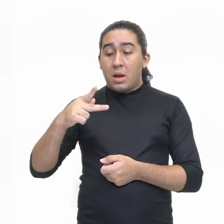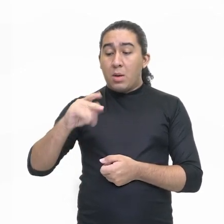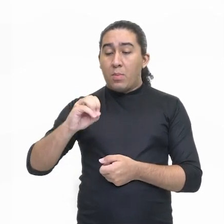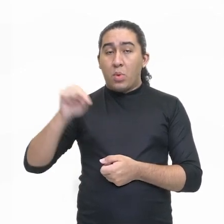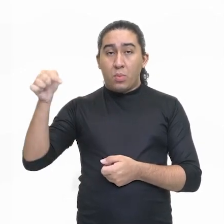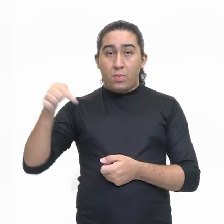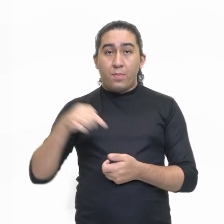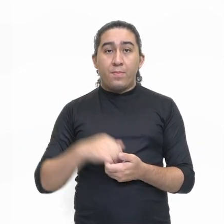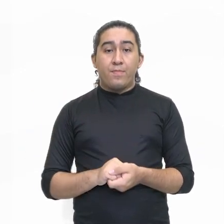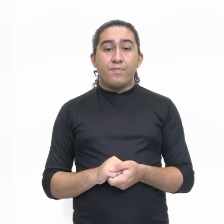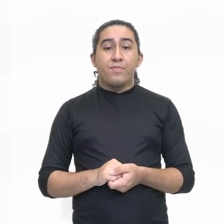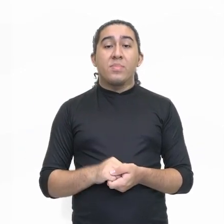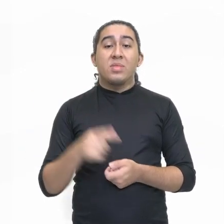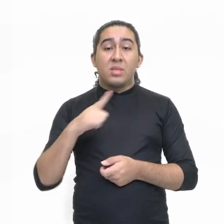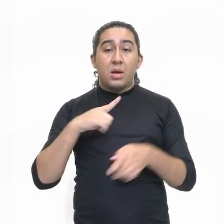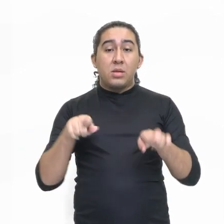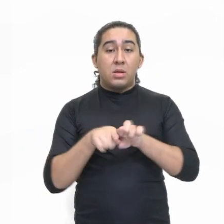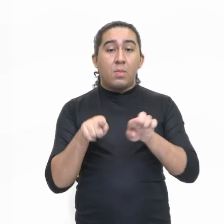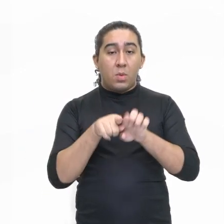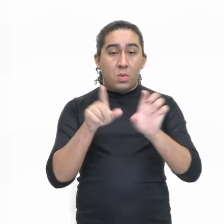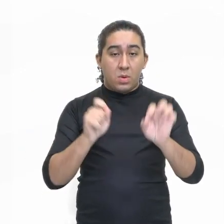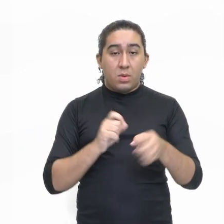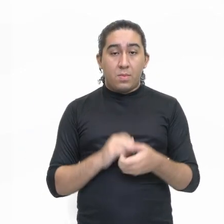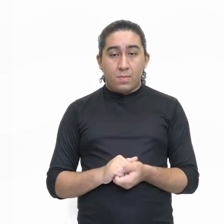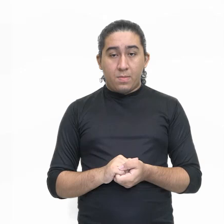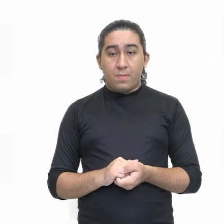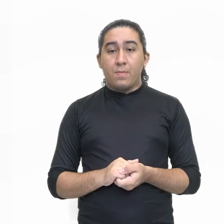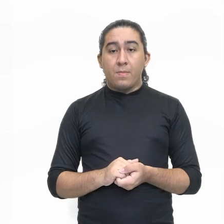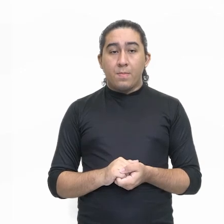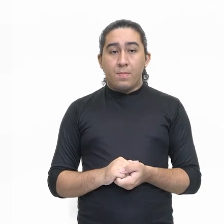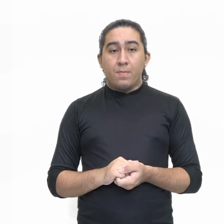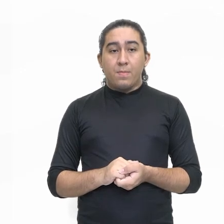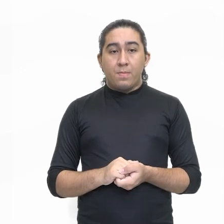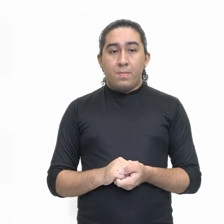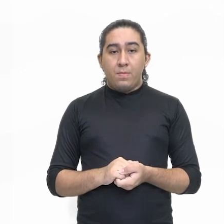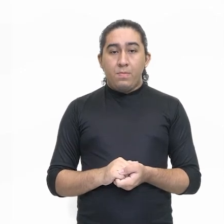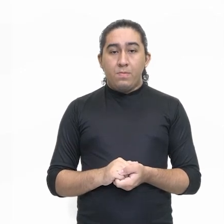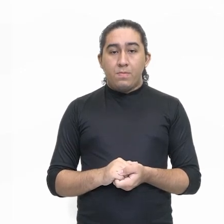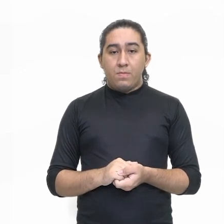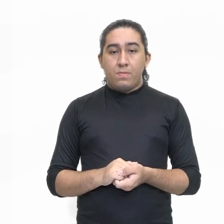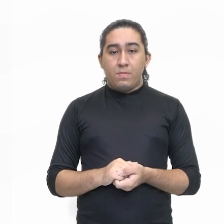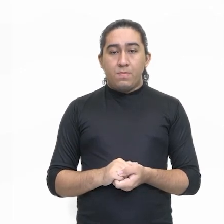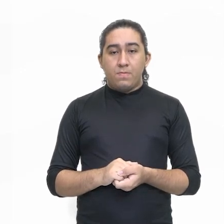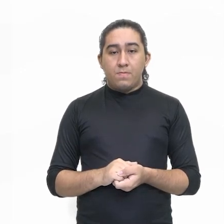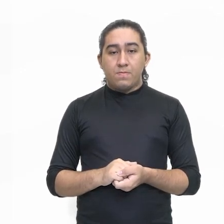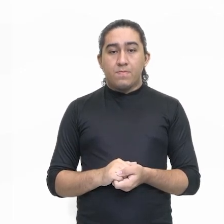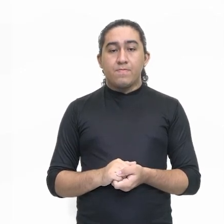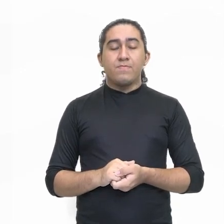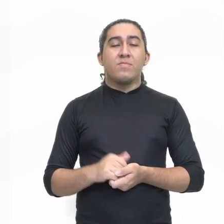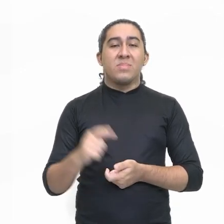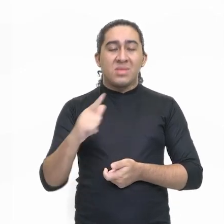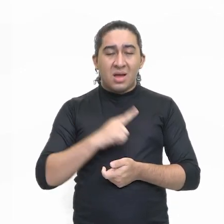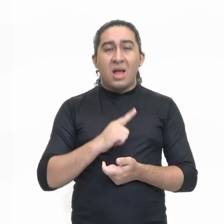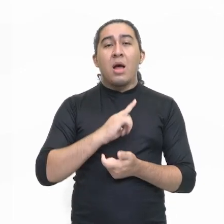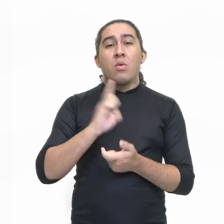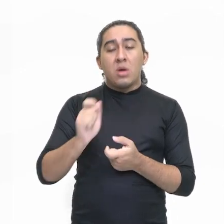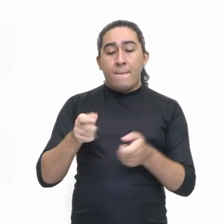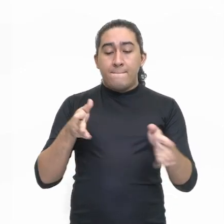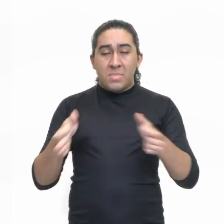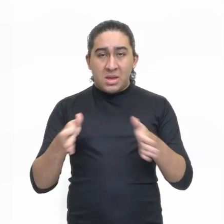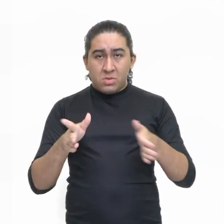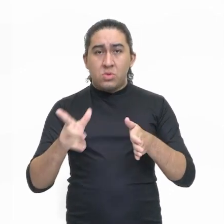igapó, onde nós temos uma vegetação nos igapós que é submetida a longos períodos